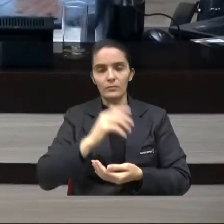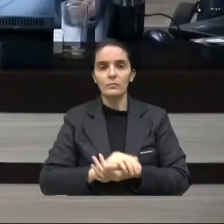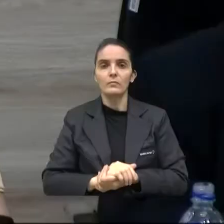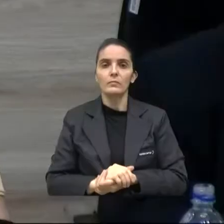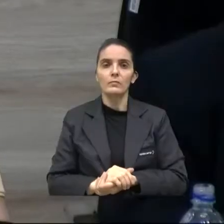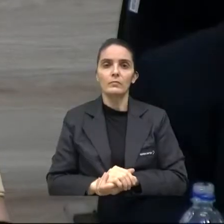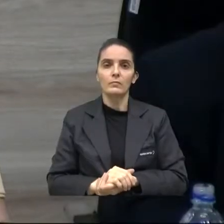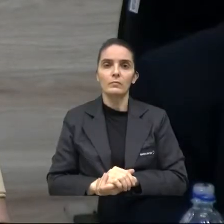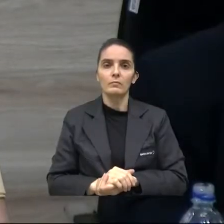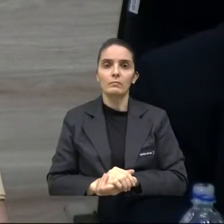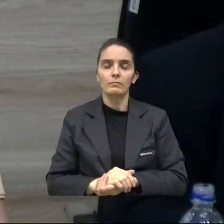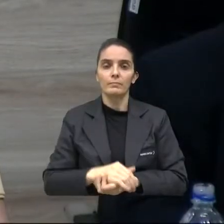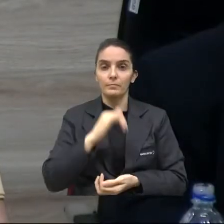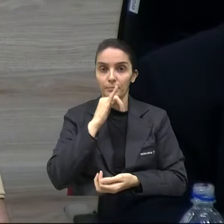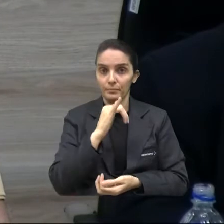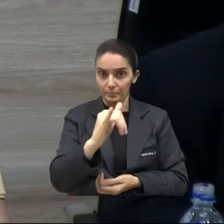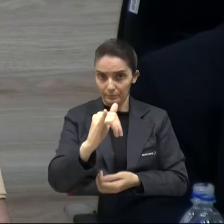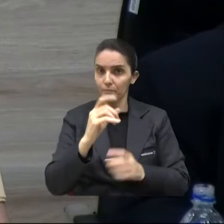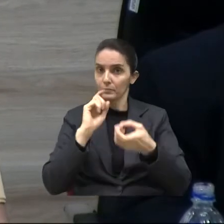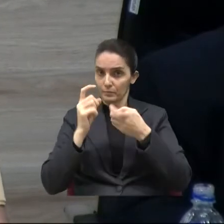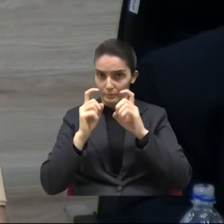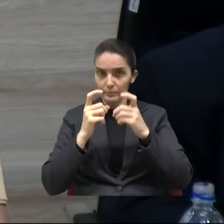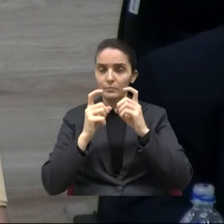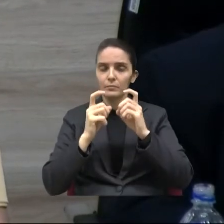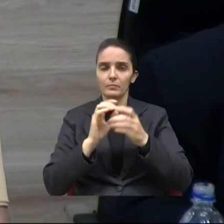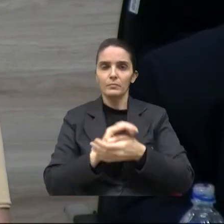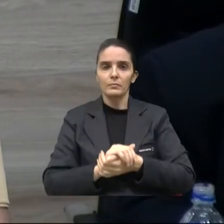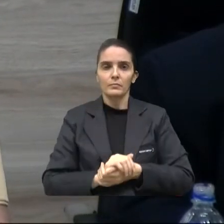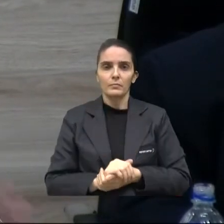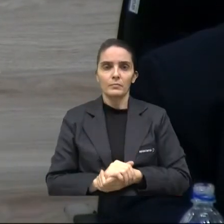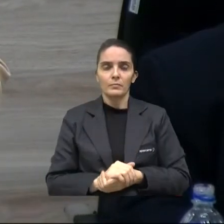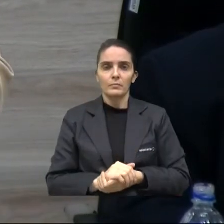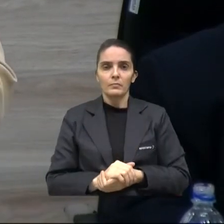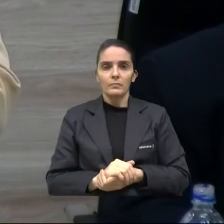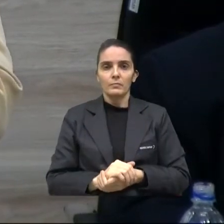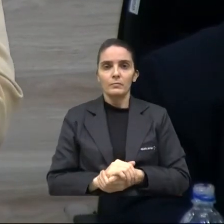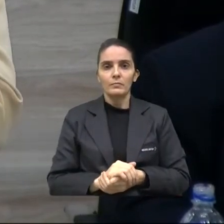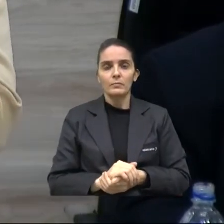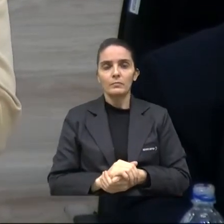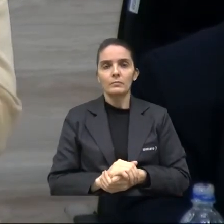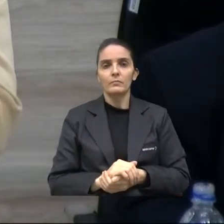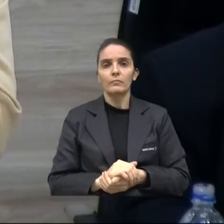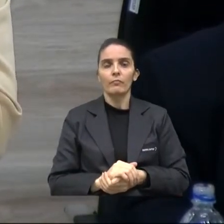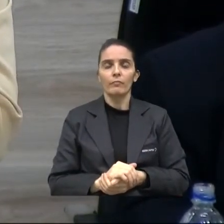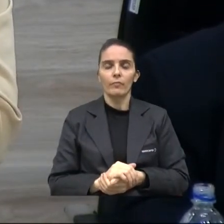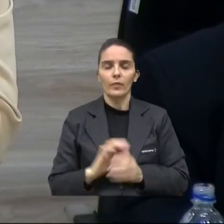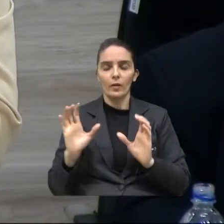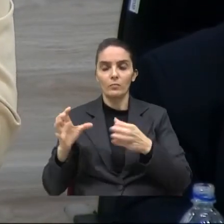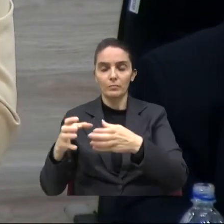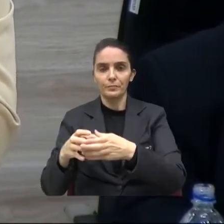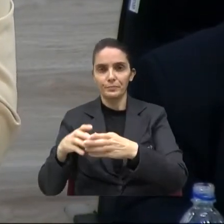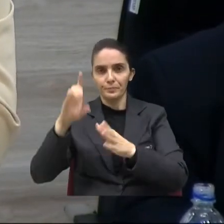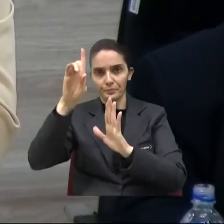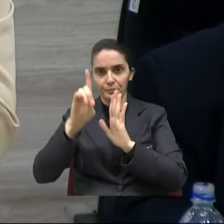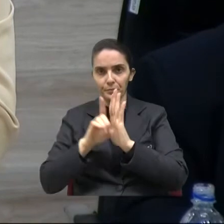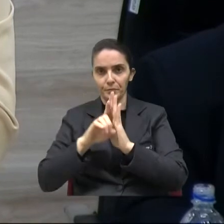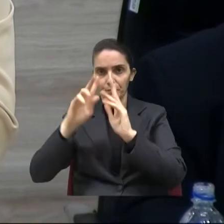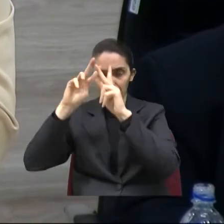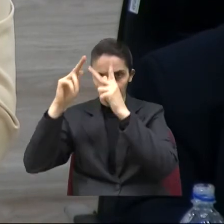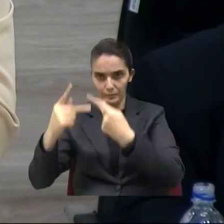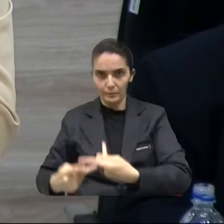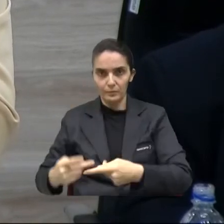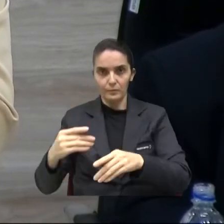me comunicou dessa reunião, e quanto Comissão de Direitos Humanos, nós não podíamos ficar omissos. Venho aqui o